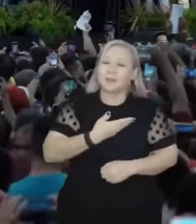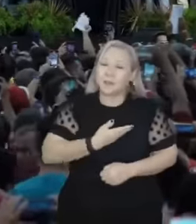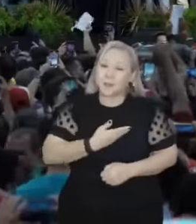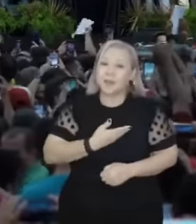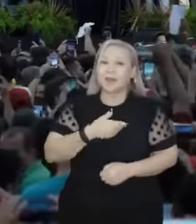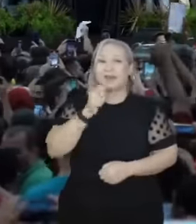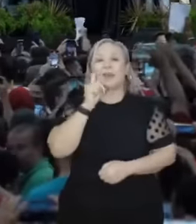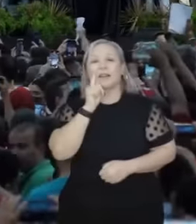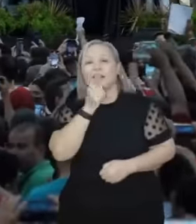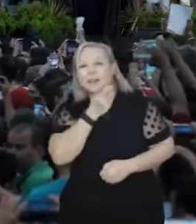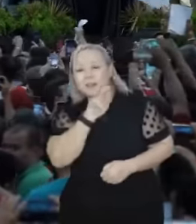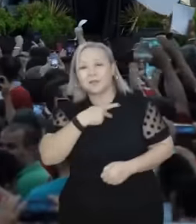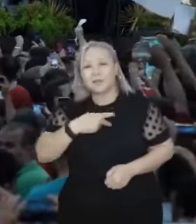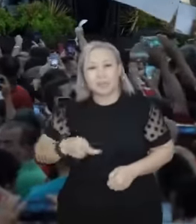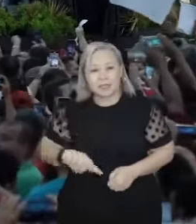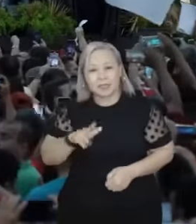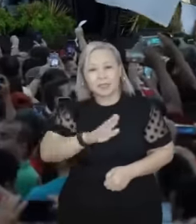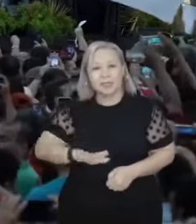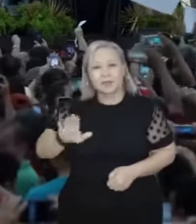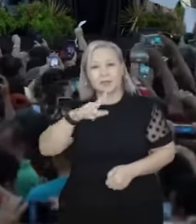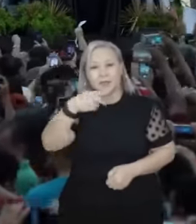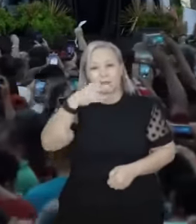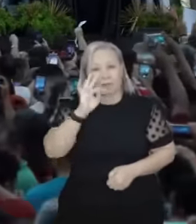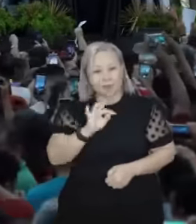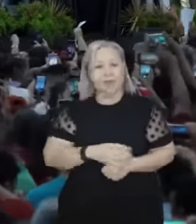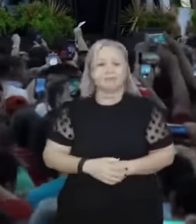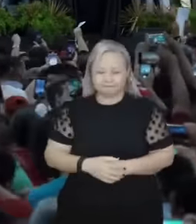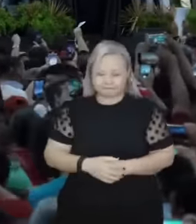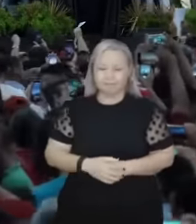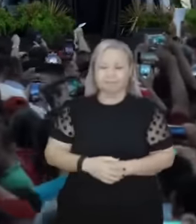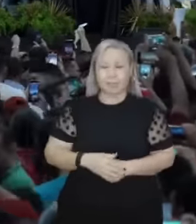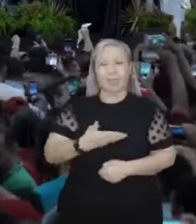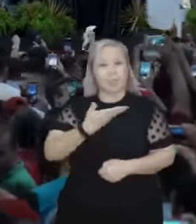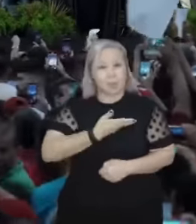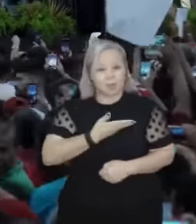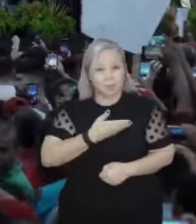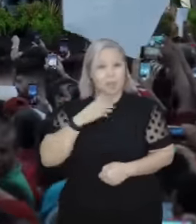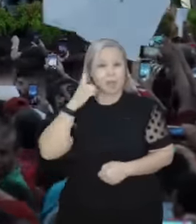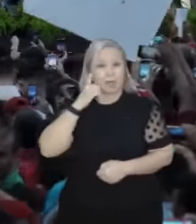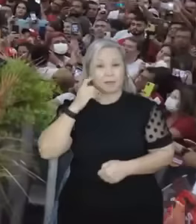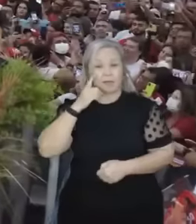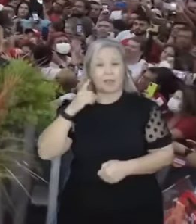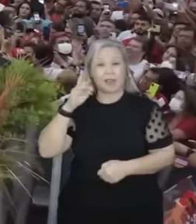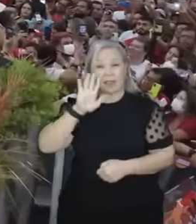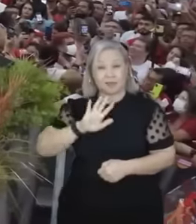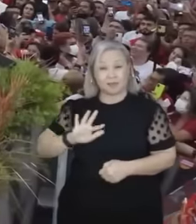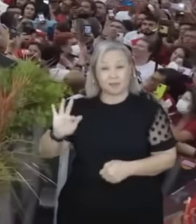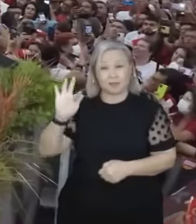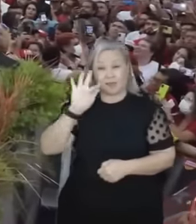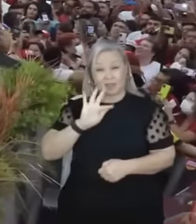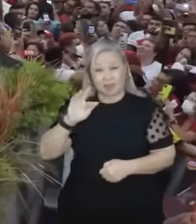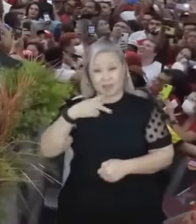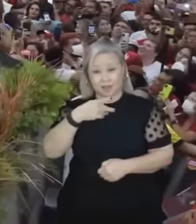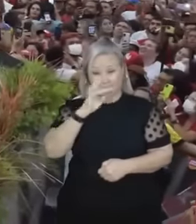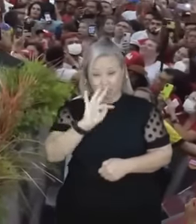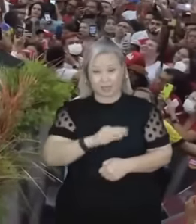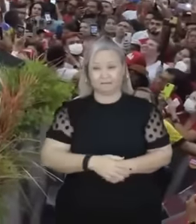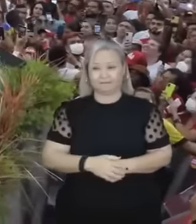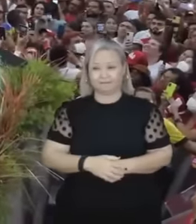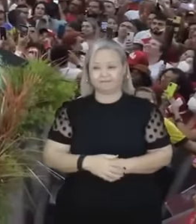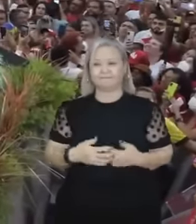Trabalhadores, companheiros deputados federais do PT, é uma